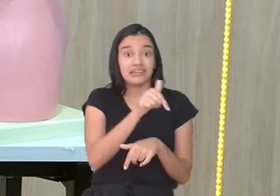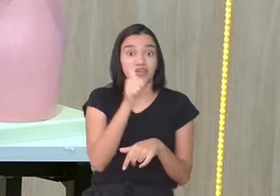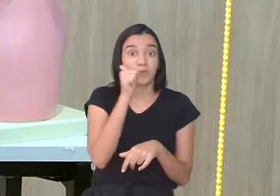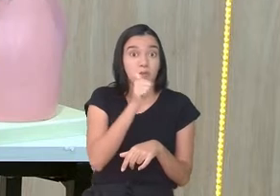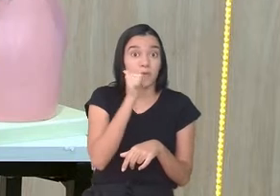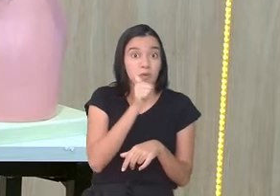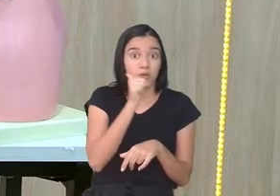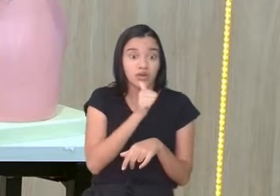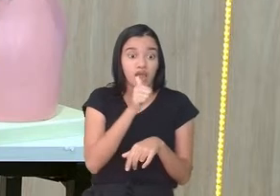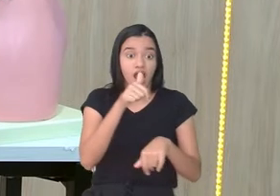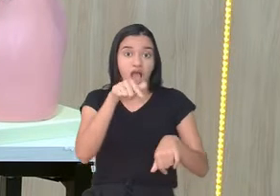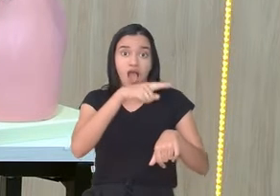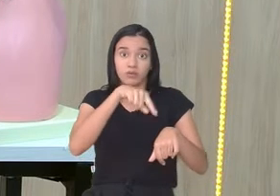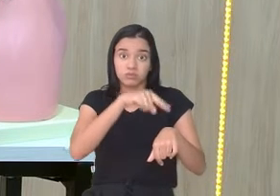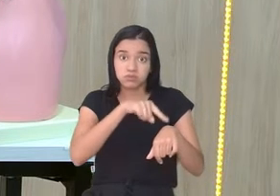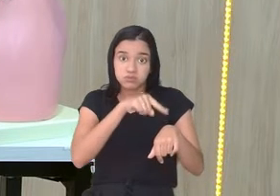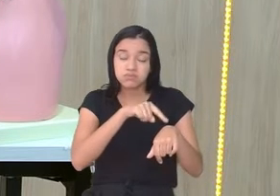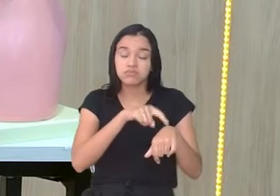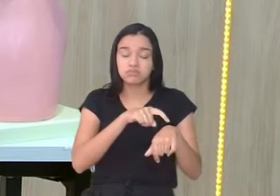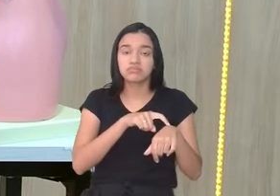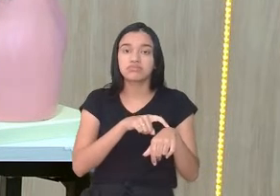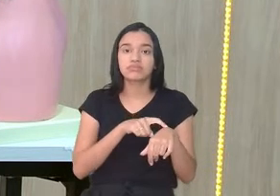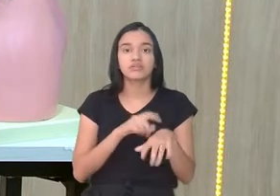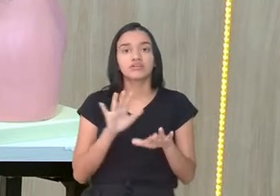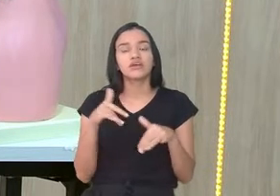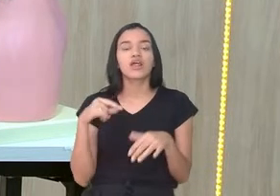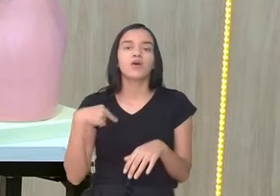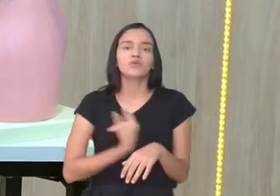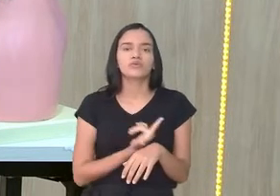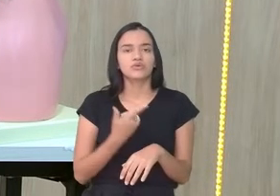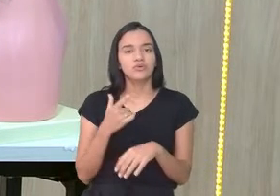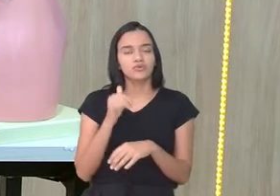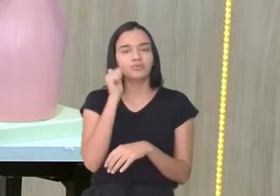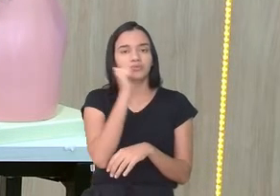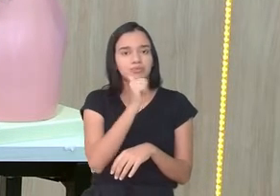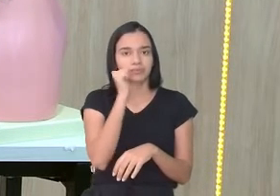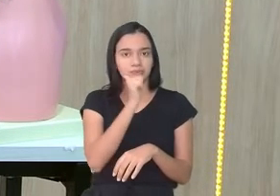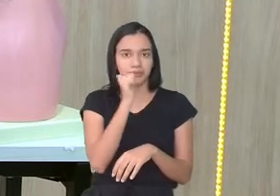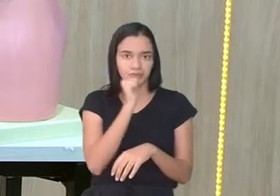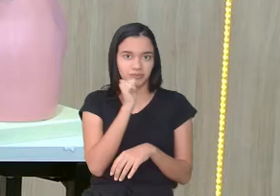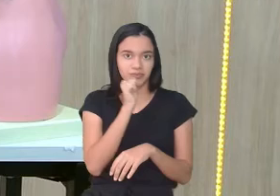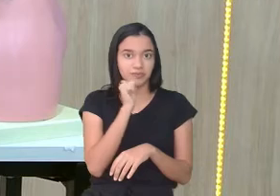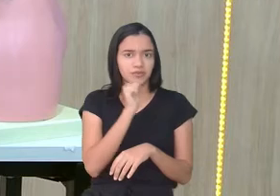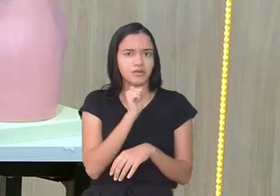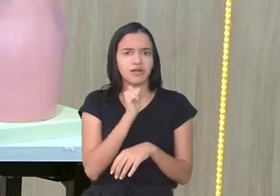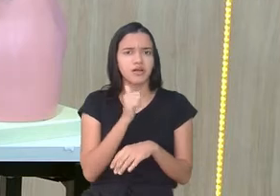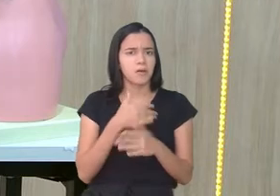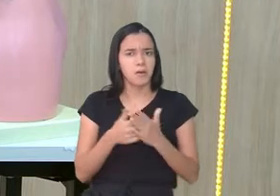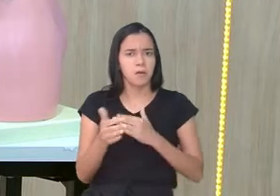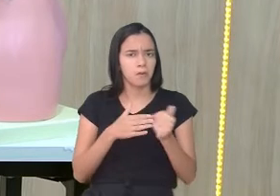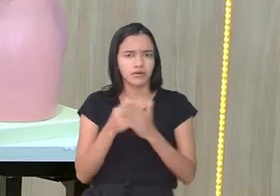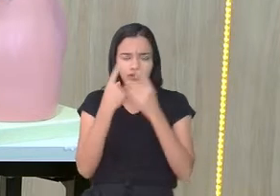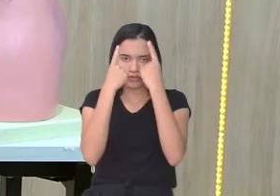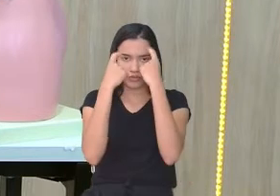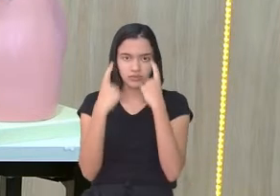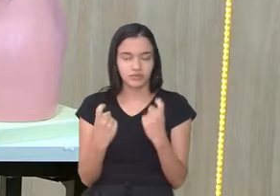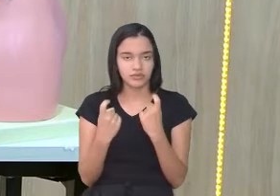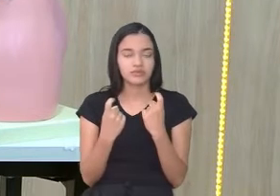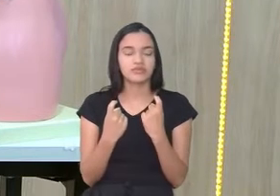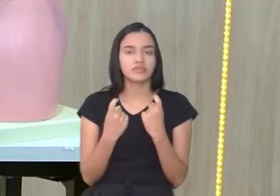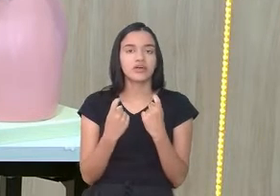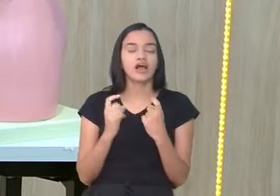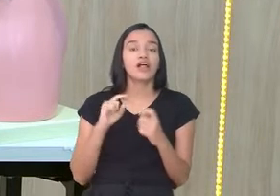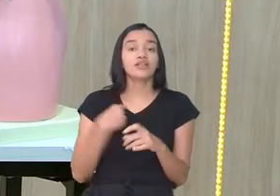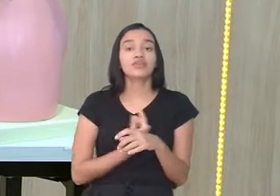morrem a cada hora, pessoal, com essa questão. Então, nós mulheres, nós devemos, a qualquer questão de violência,